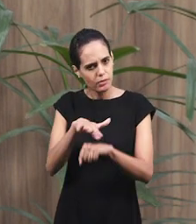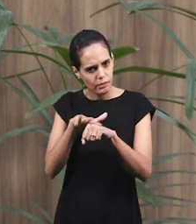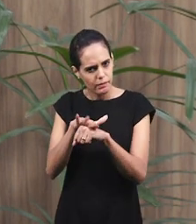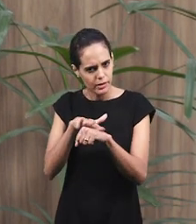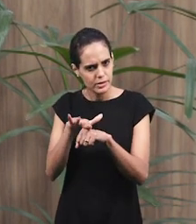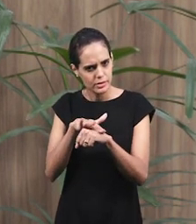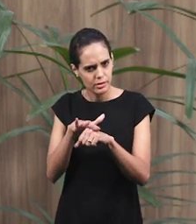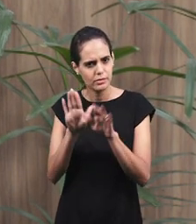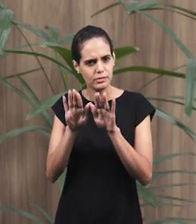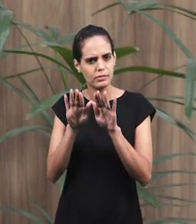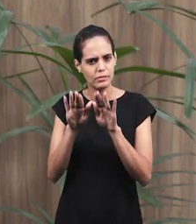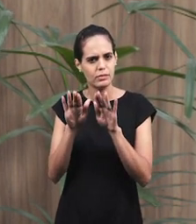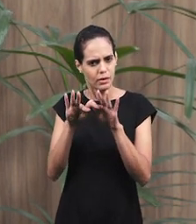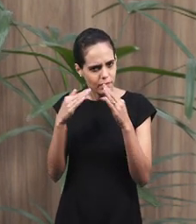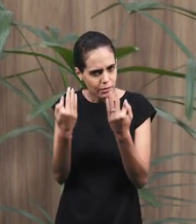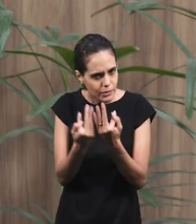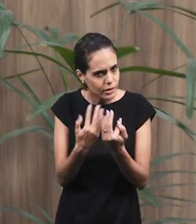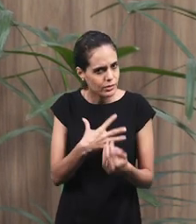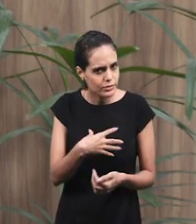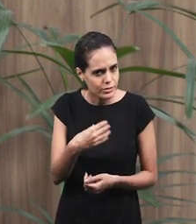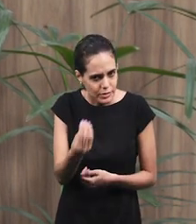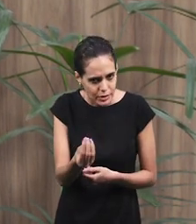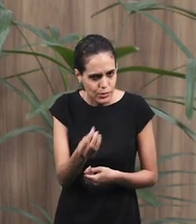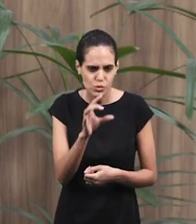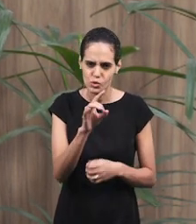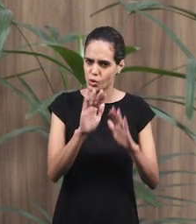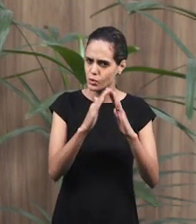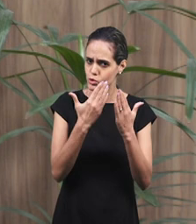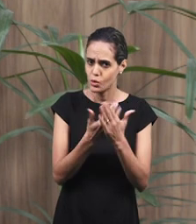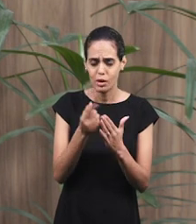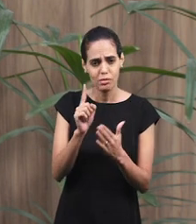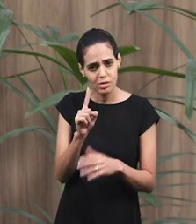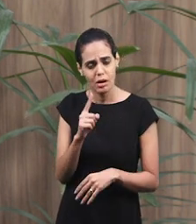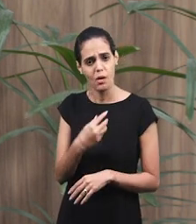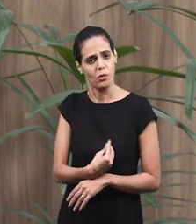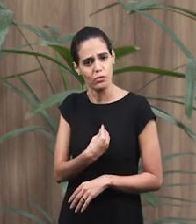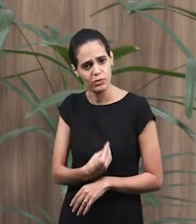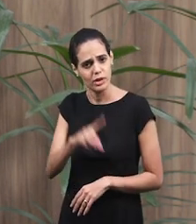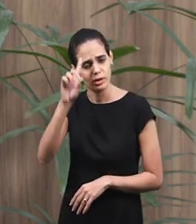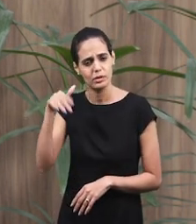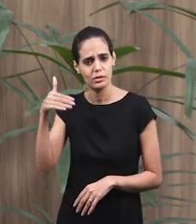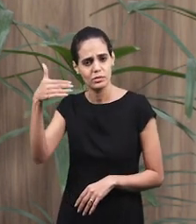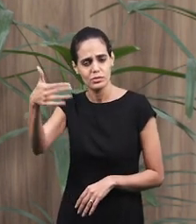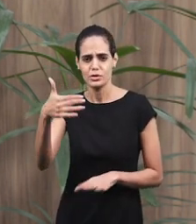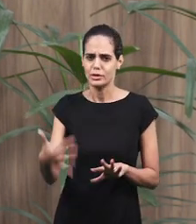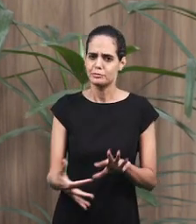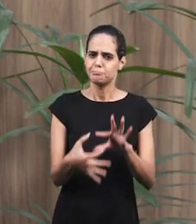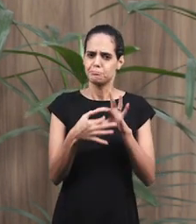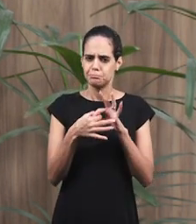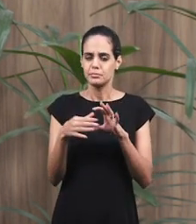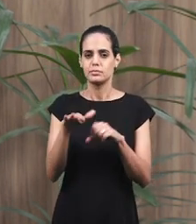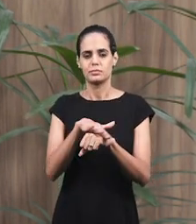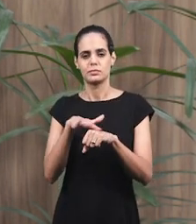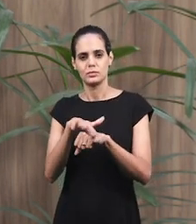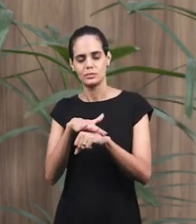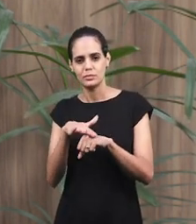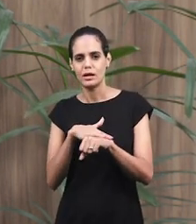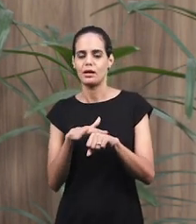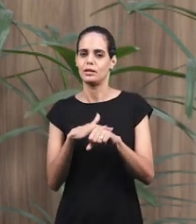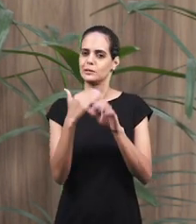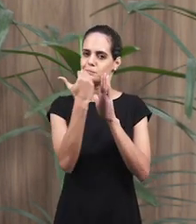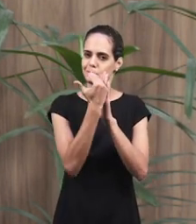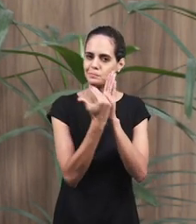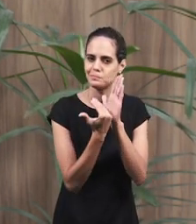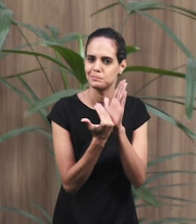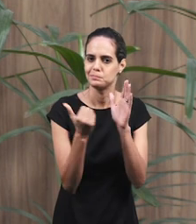com nossos filhos sobre as suas demandas para além da escola? Então, vamos estreitar o nosso vínculo com conversas